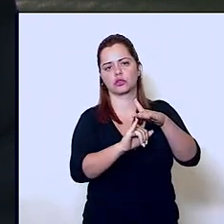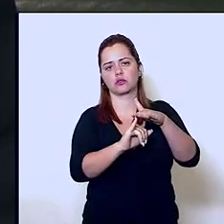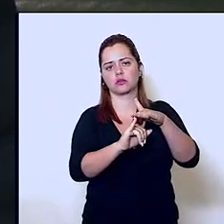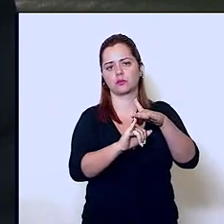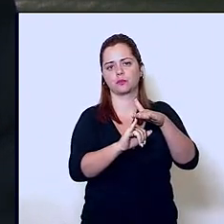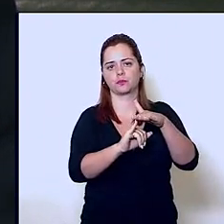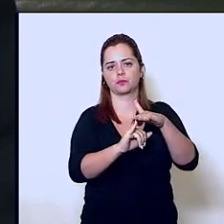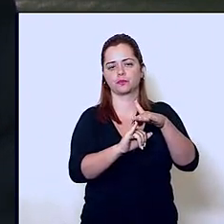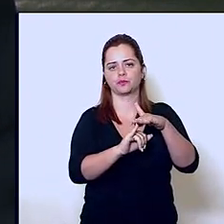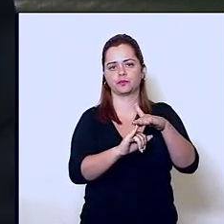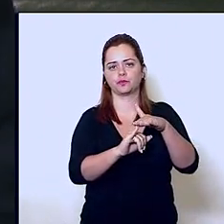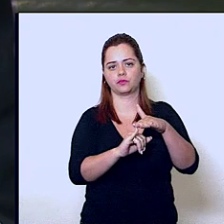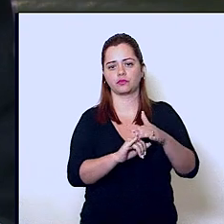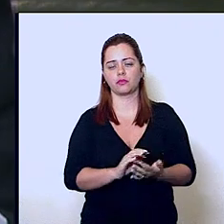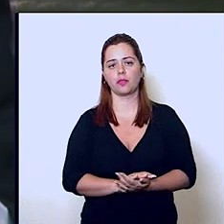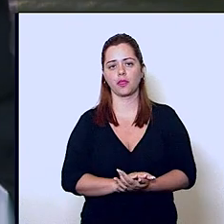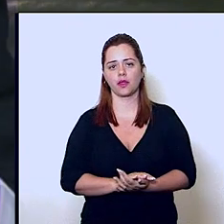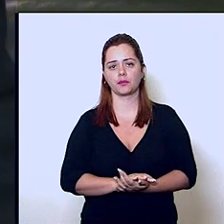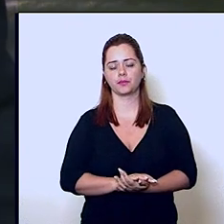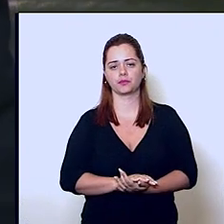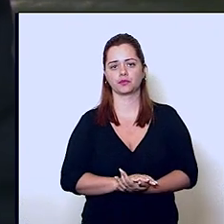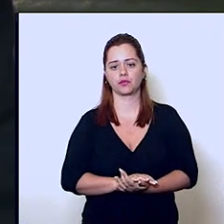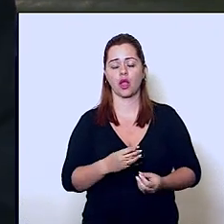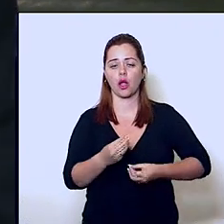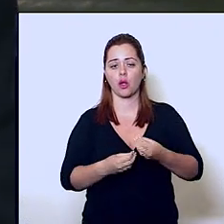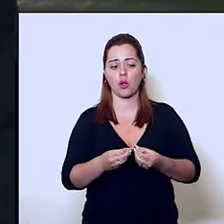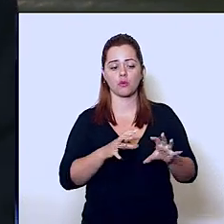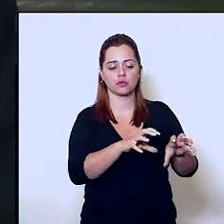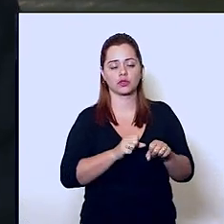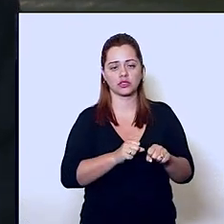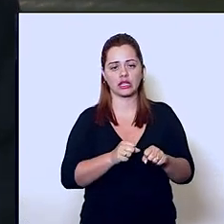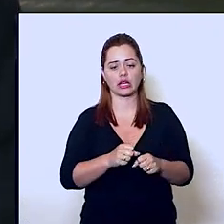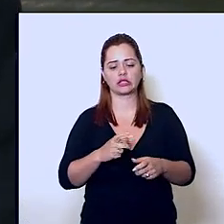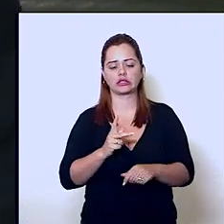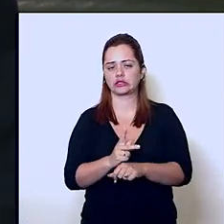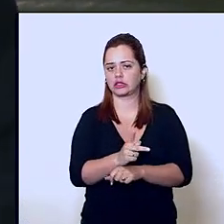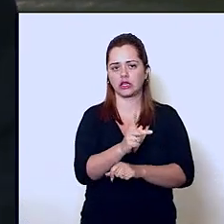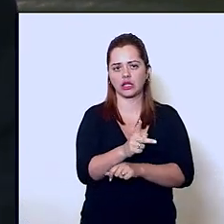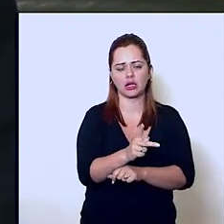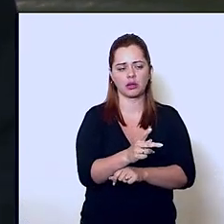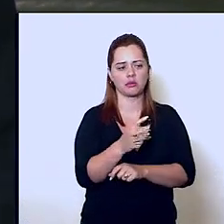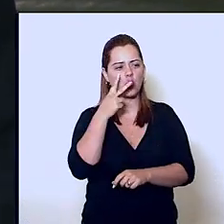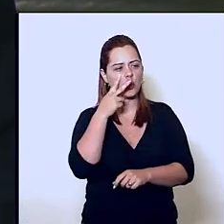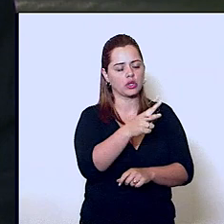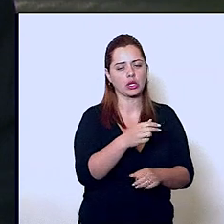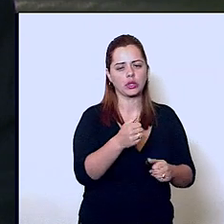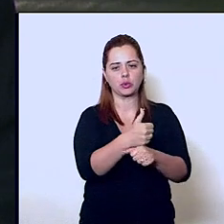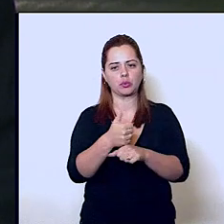uma forma de você buscar estar sempre depreciando, né, posições importantes